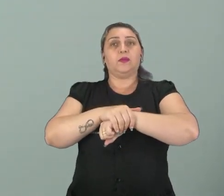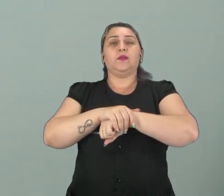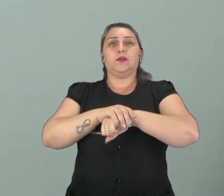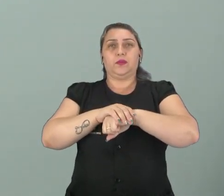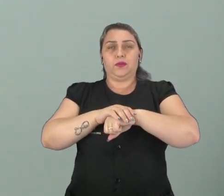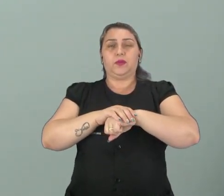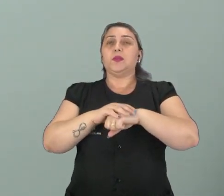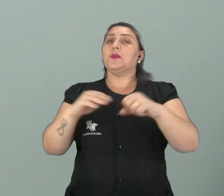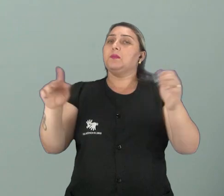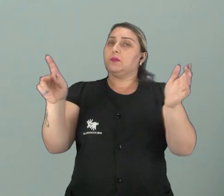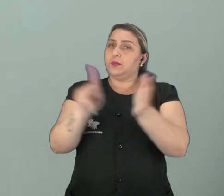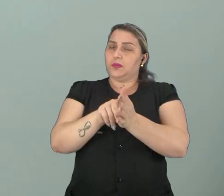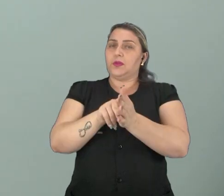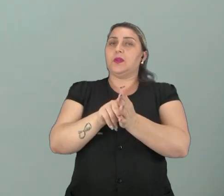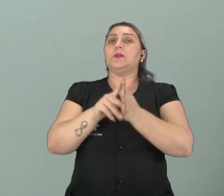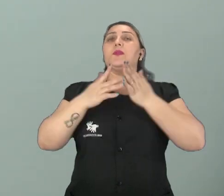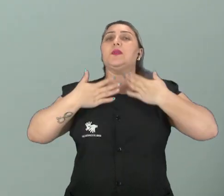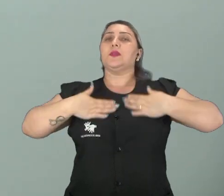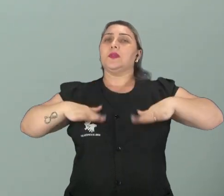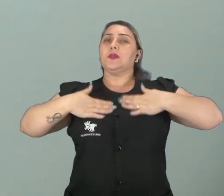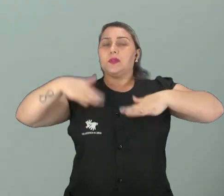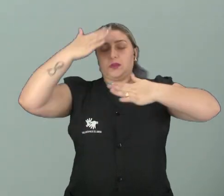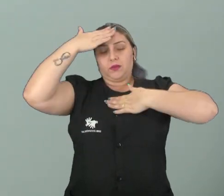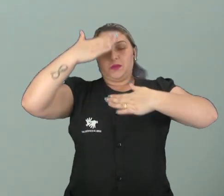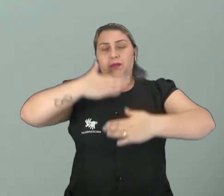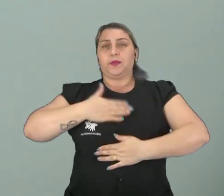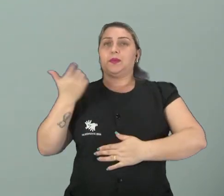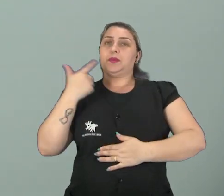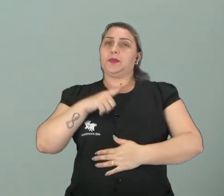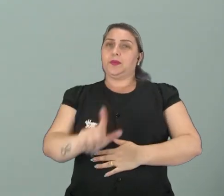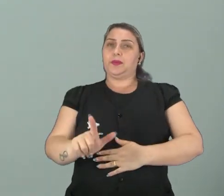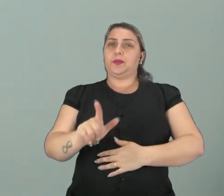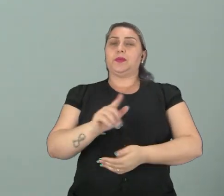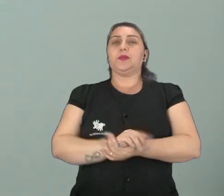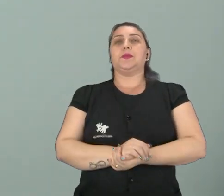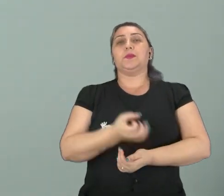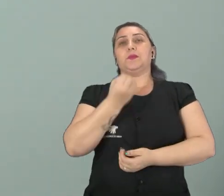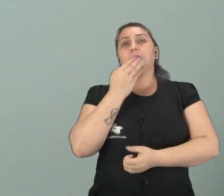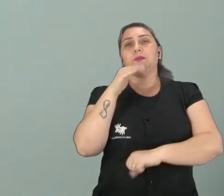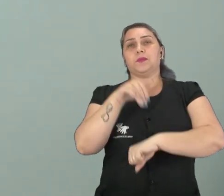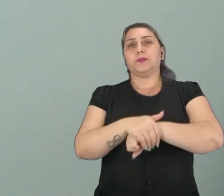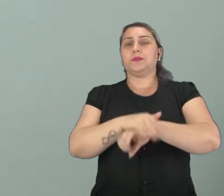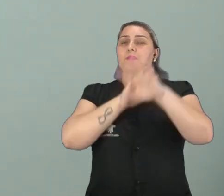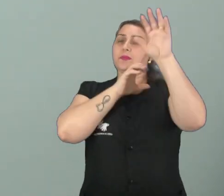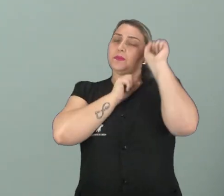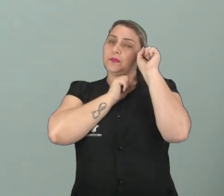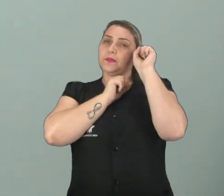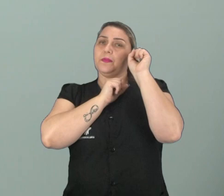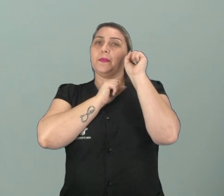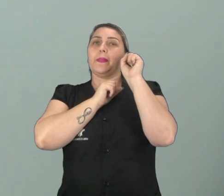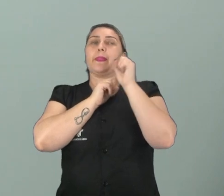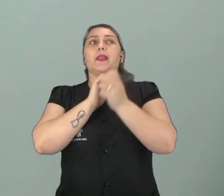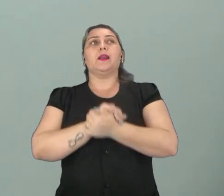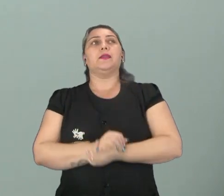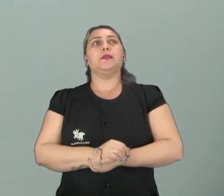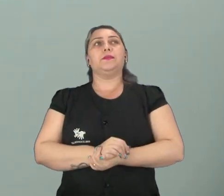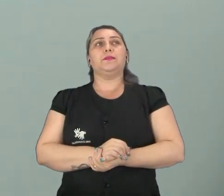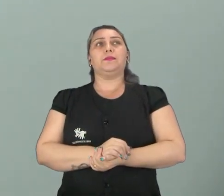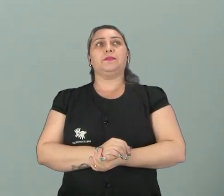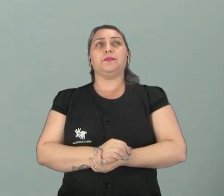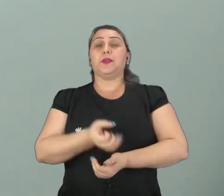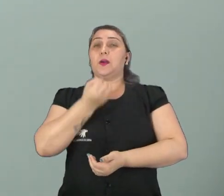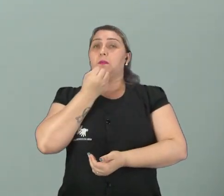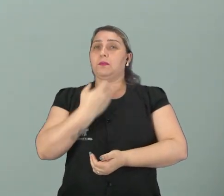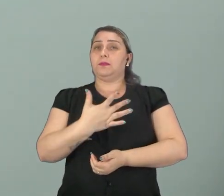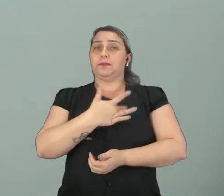mais conveniente, digamos assim, o nosso corpo consiga desfrutar de uma boa noite de sono e, consequentemente, isso vai refletir em